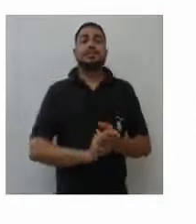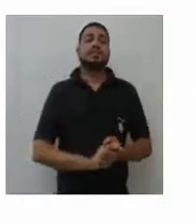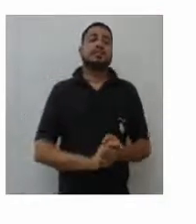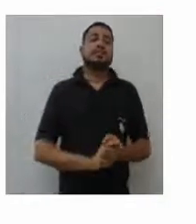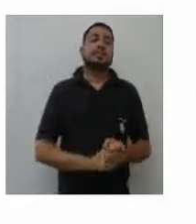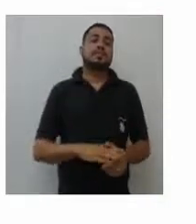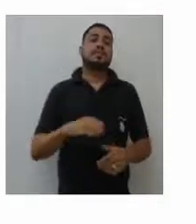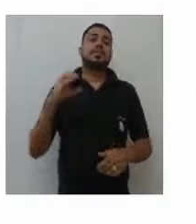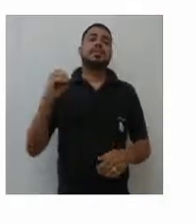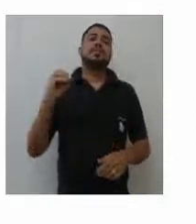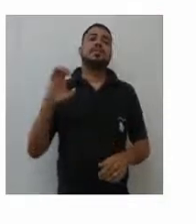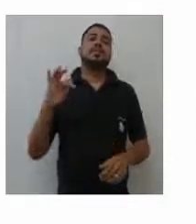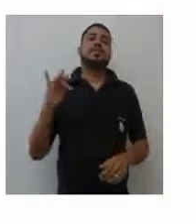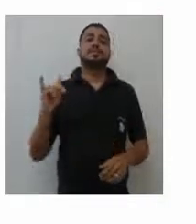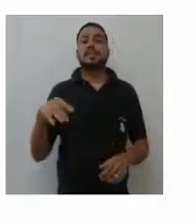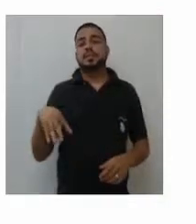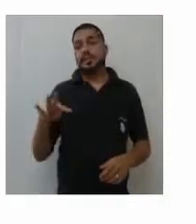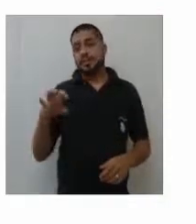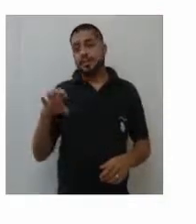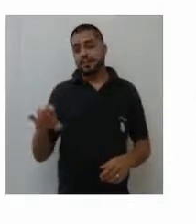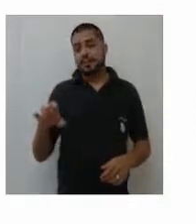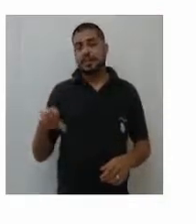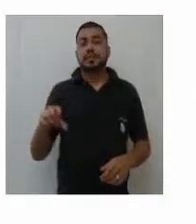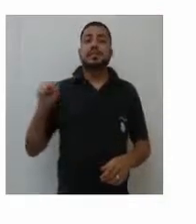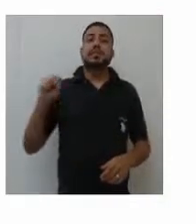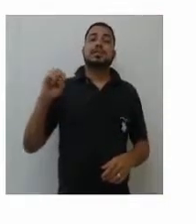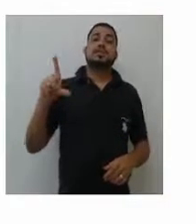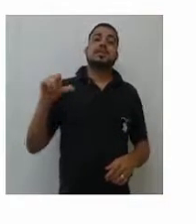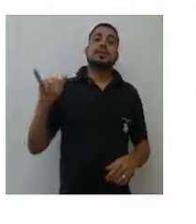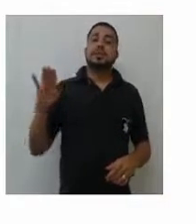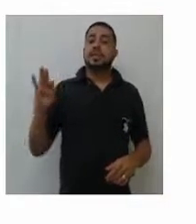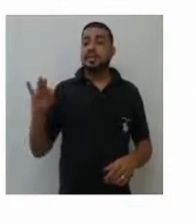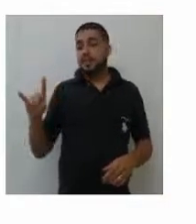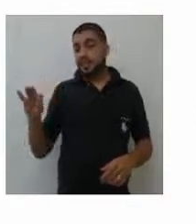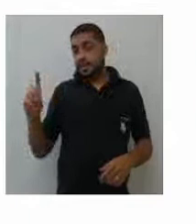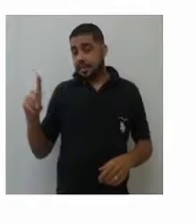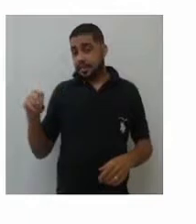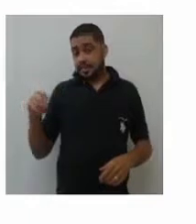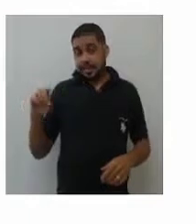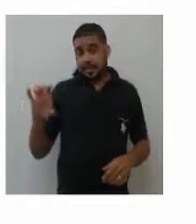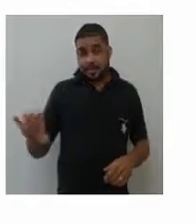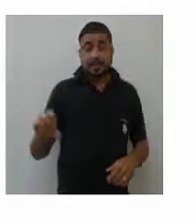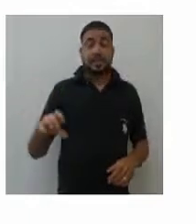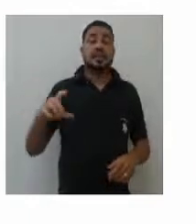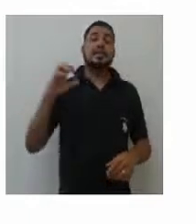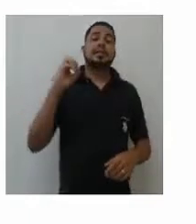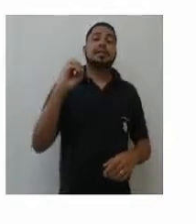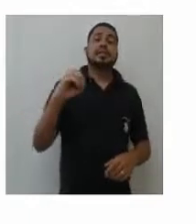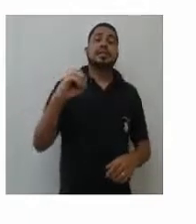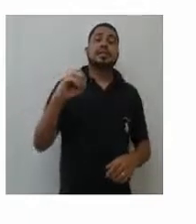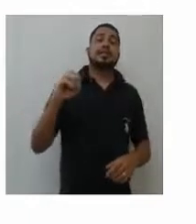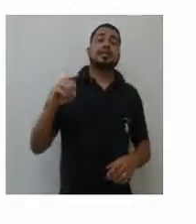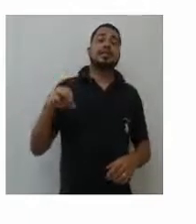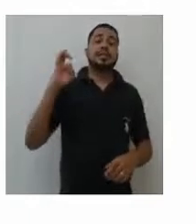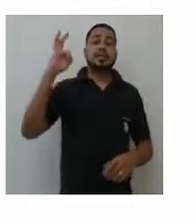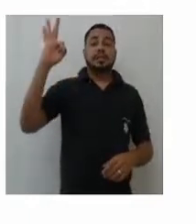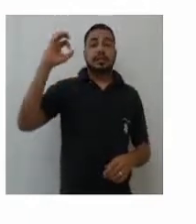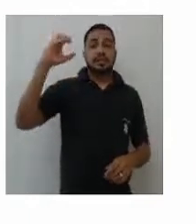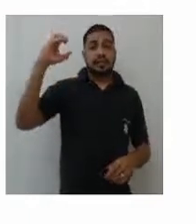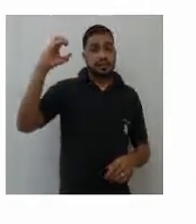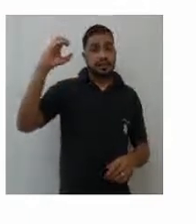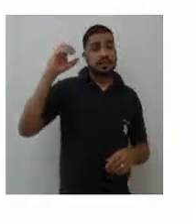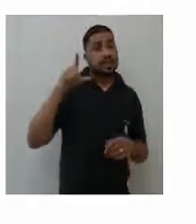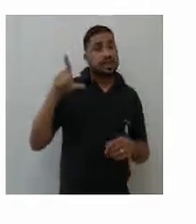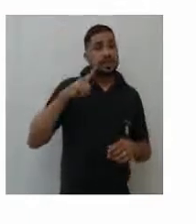Veja, coeficiente de solubilidade ou de saturação do cloreto de sódio a 0 graus Celsius. Significa que ele